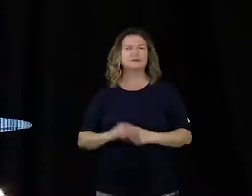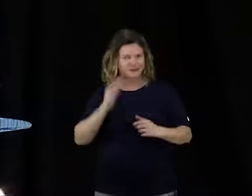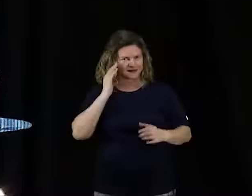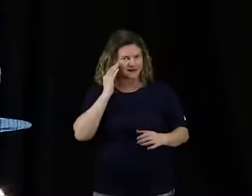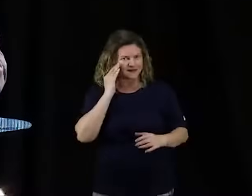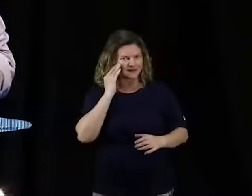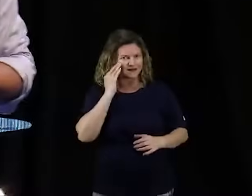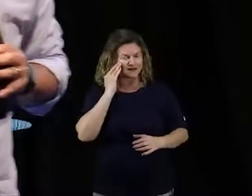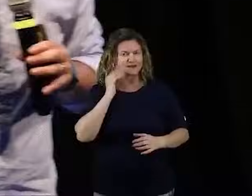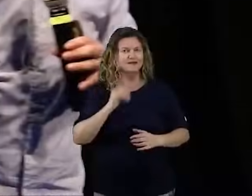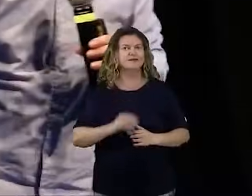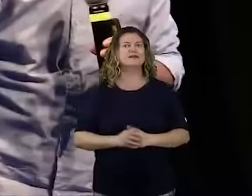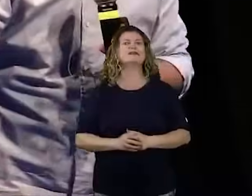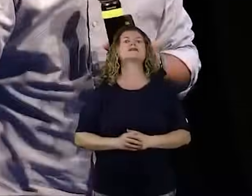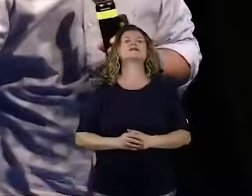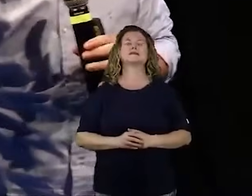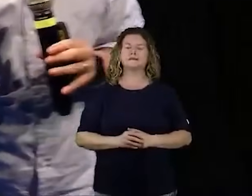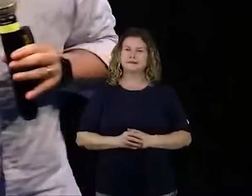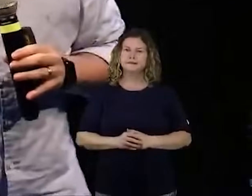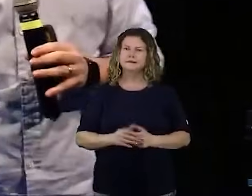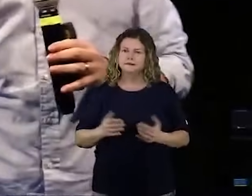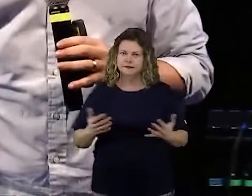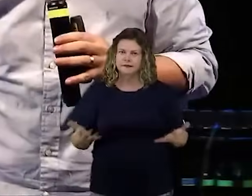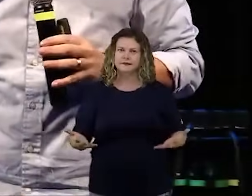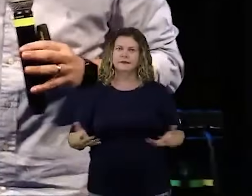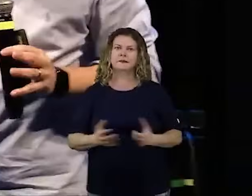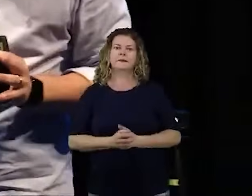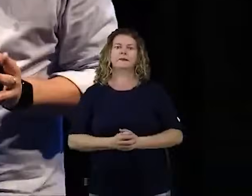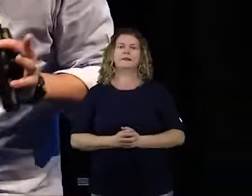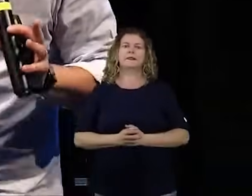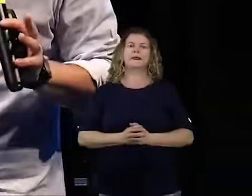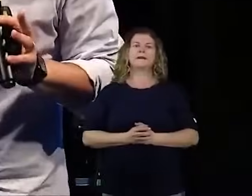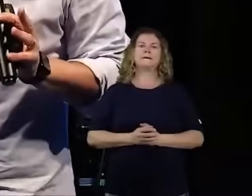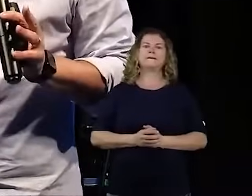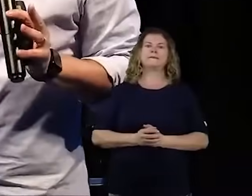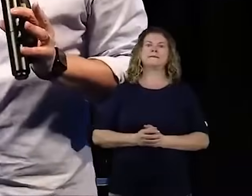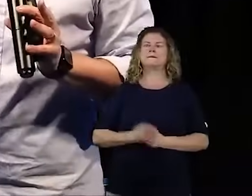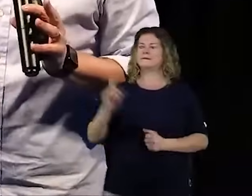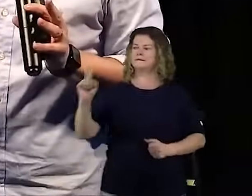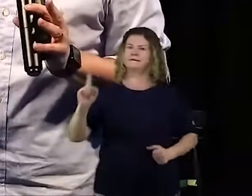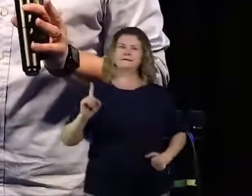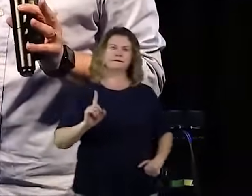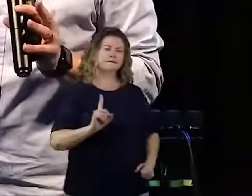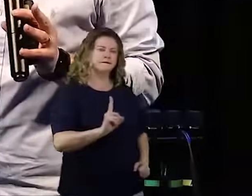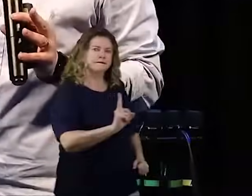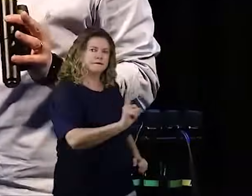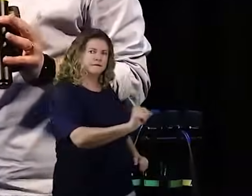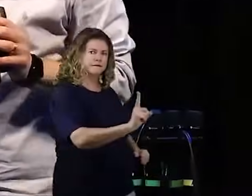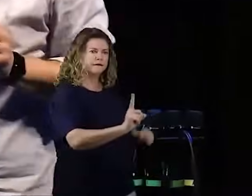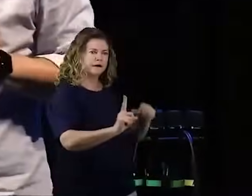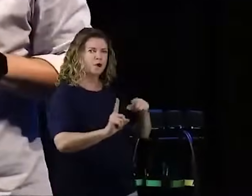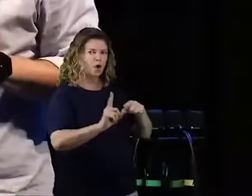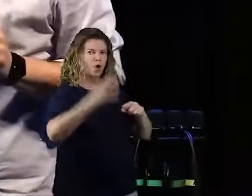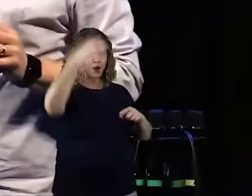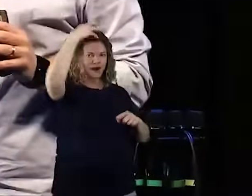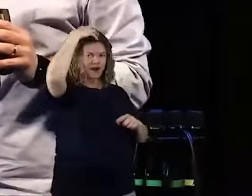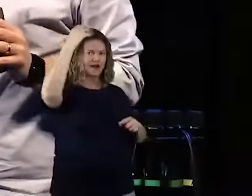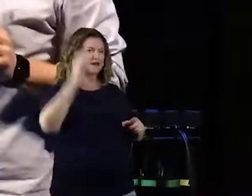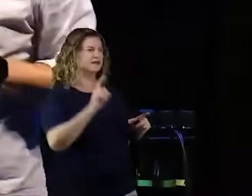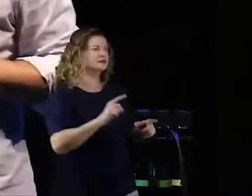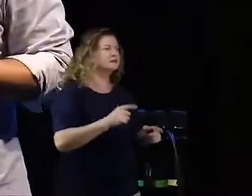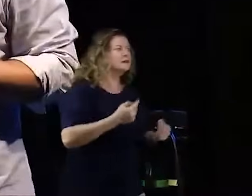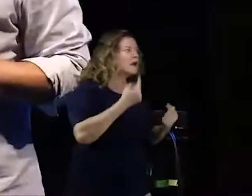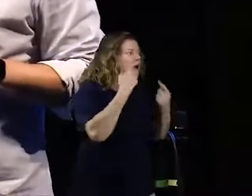isso ele quer fazer adivinhações no cimo de dois caminhos para fazer AD ações aguçará suas Flechas